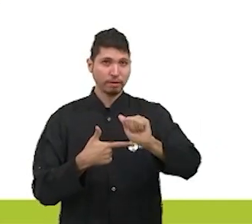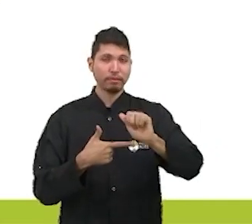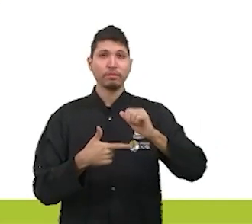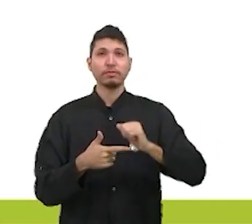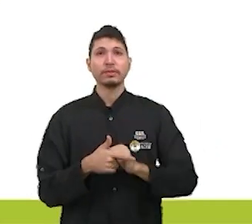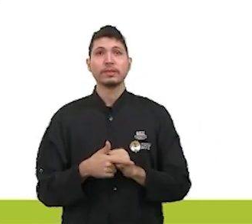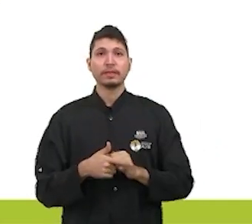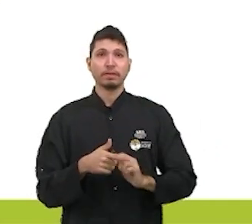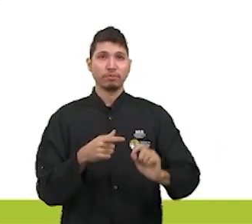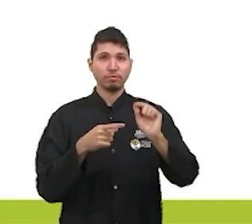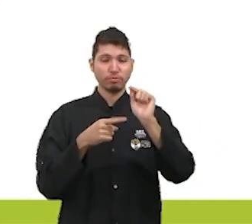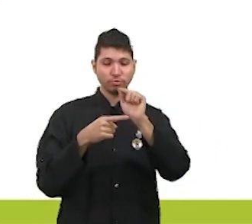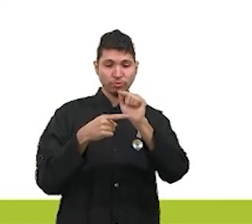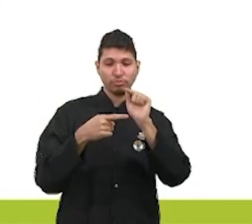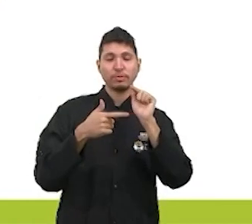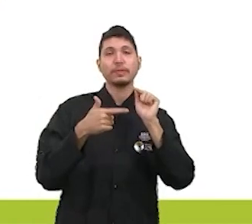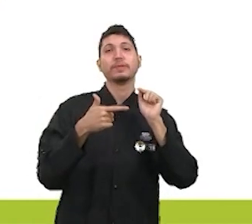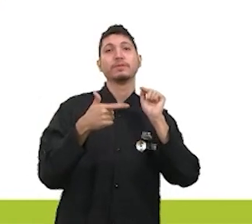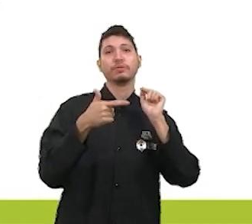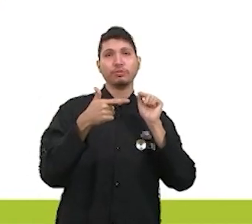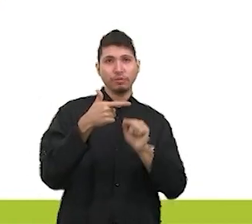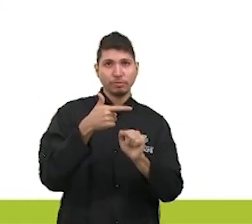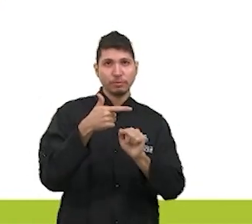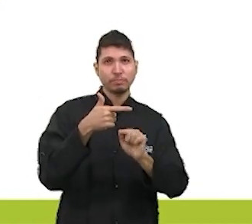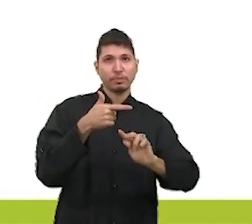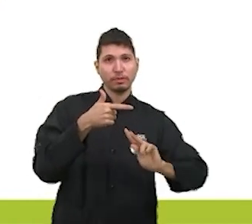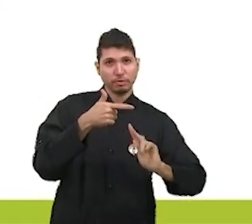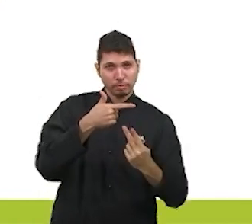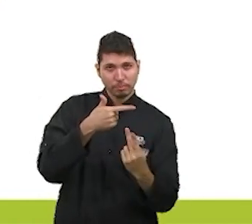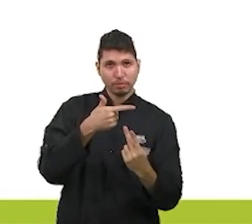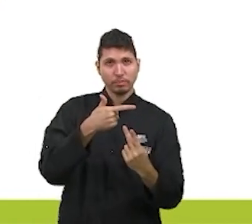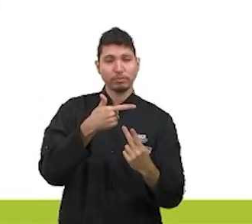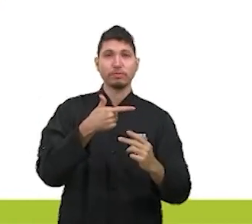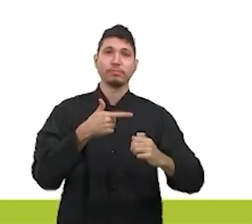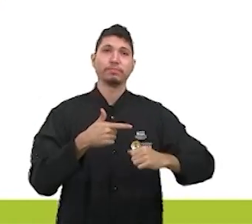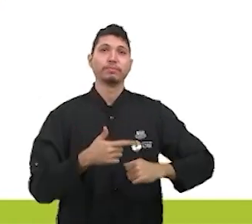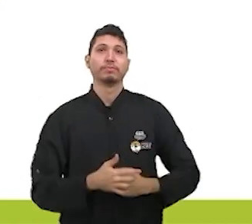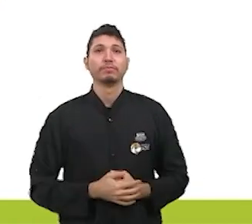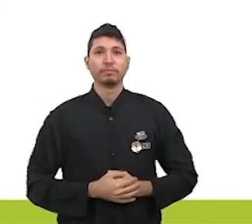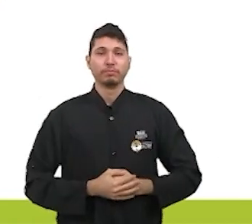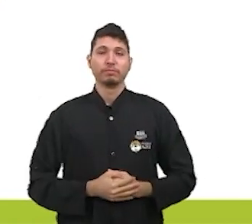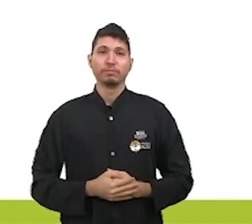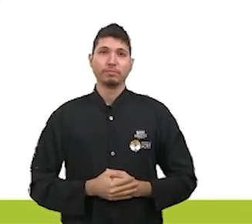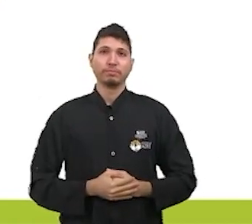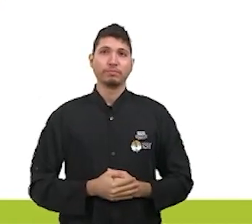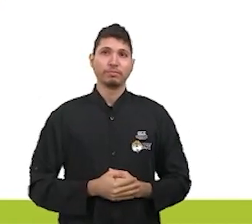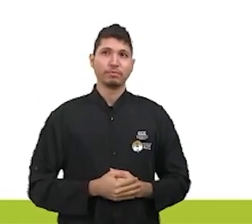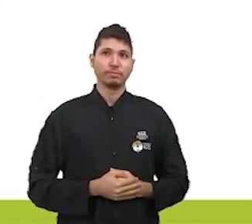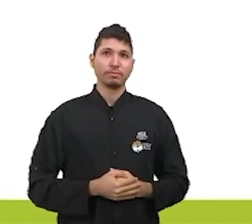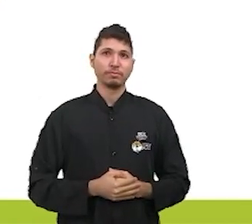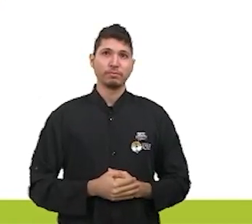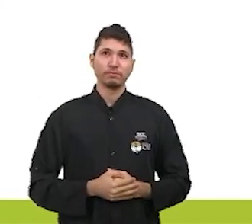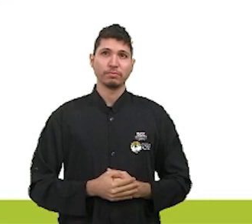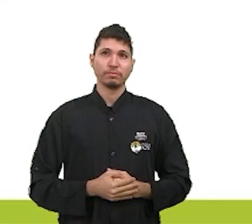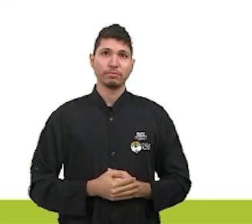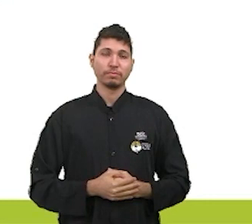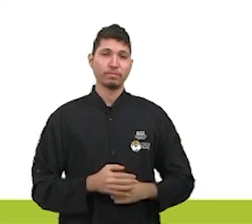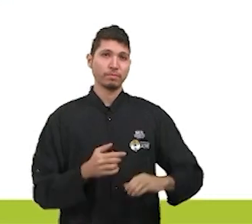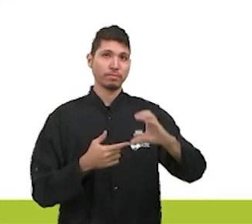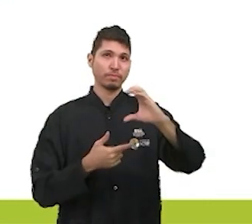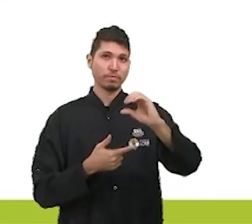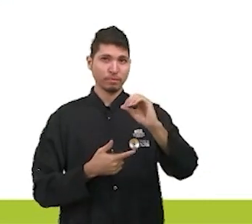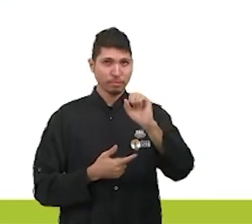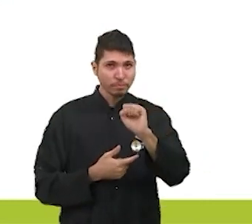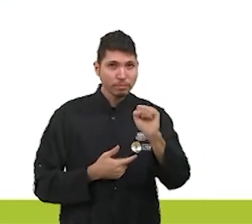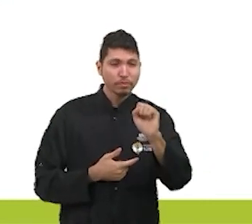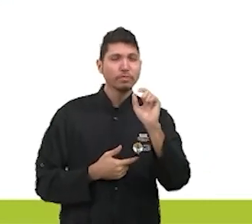pela hipotenusa, tá? Vamos dar um resumão de novo? Vai ficar mais fácil para você gravar. O cosseno nada